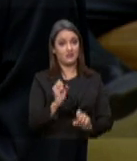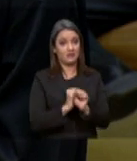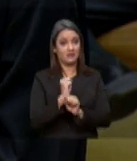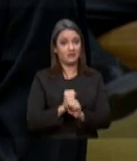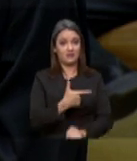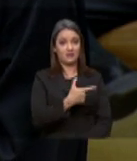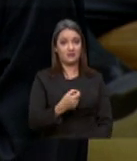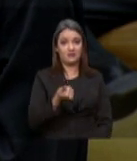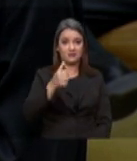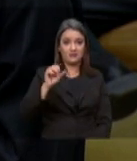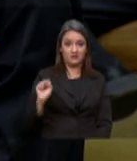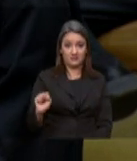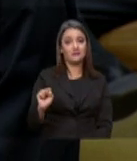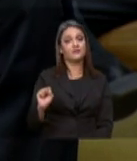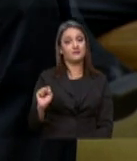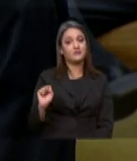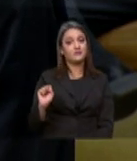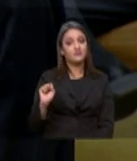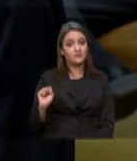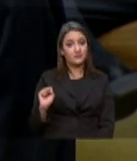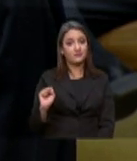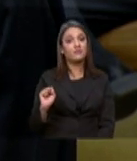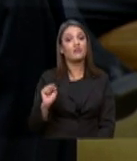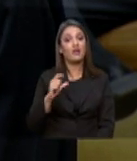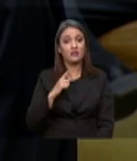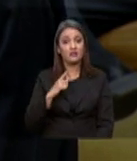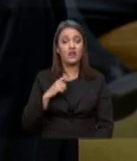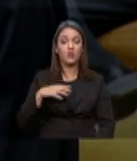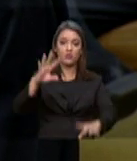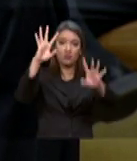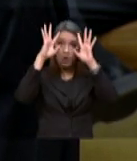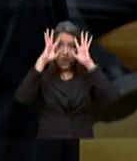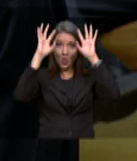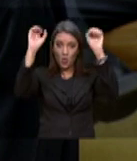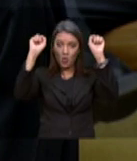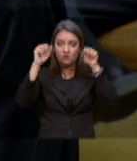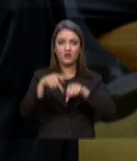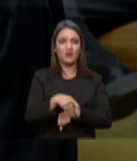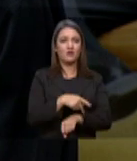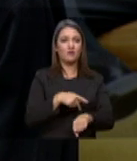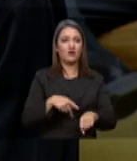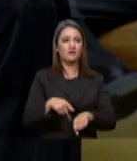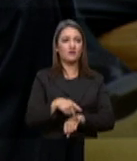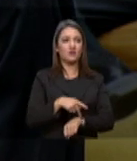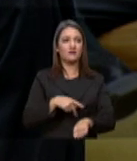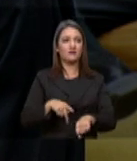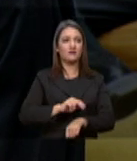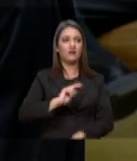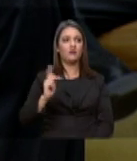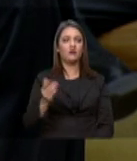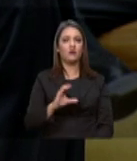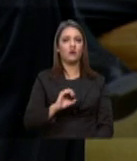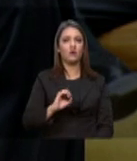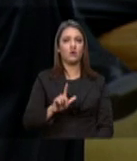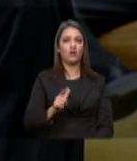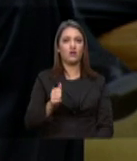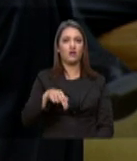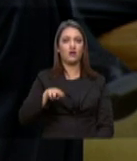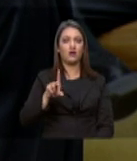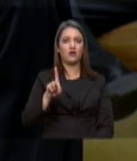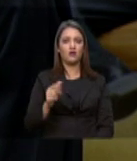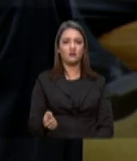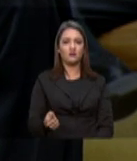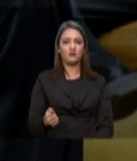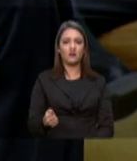2018, só para dar um exemplo, uma corte de apelação holandesa manteve decisão proferida em 2015 pelo